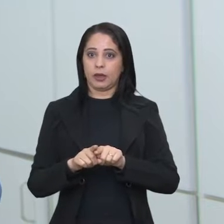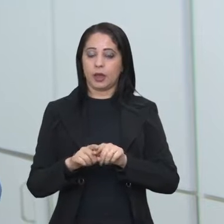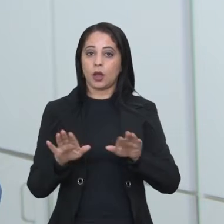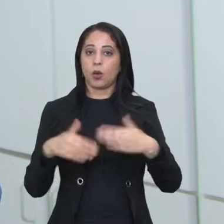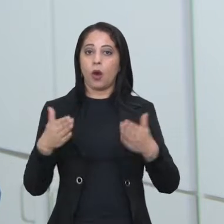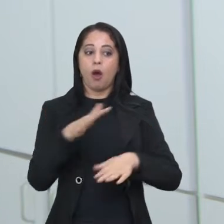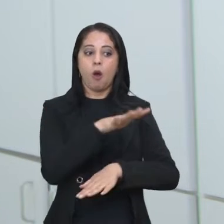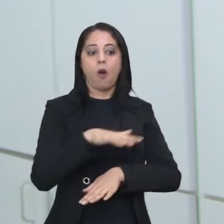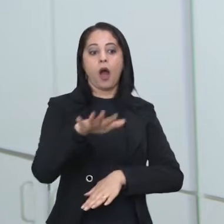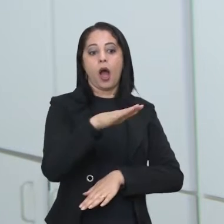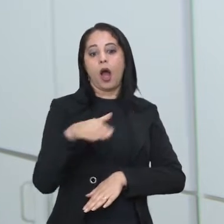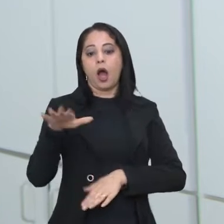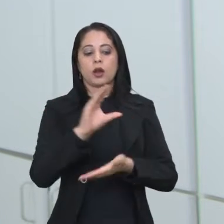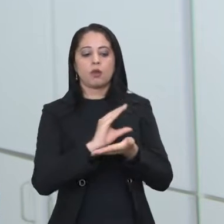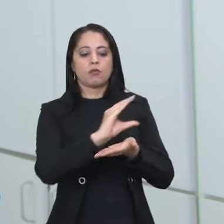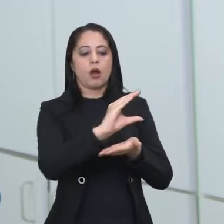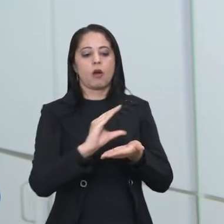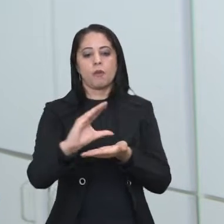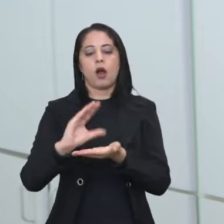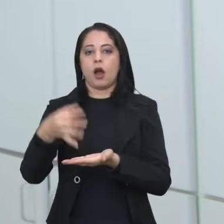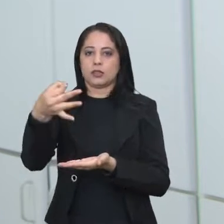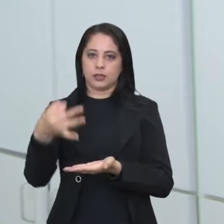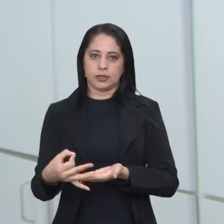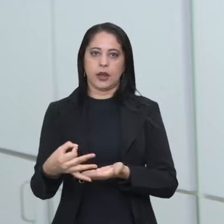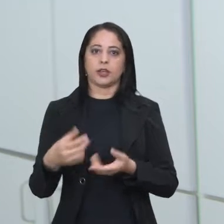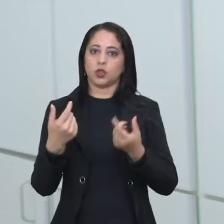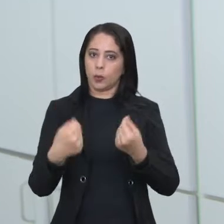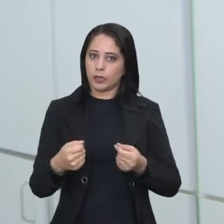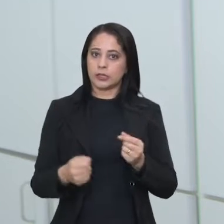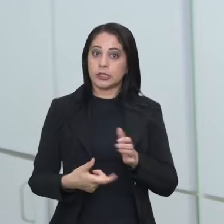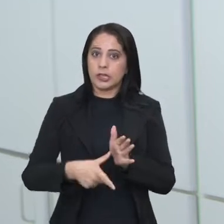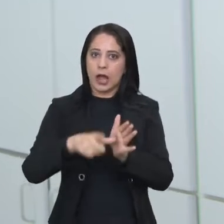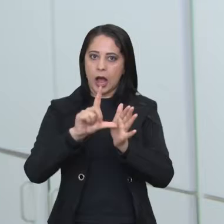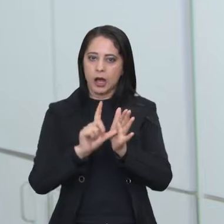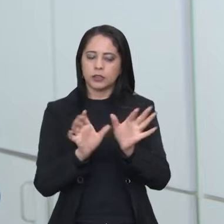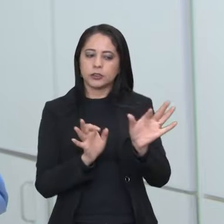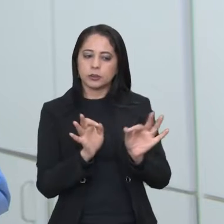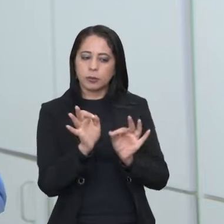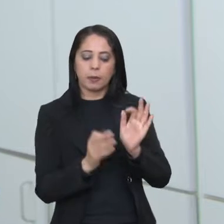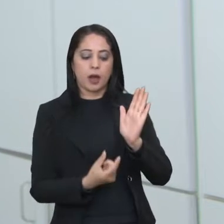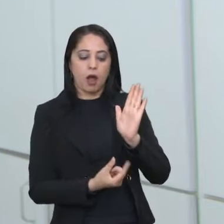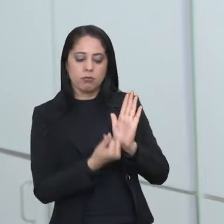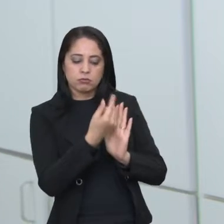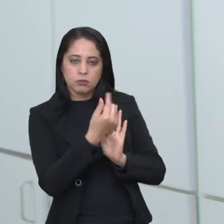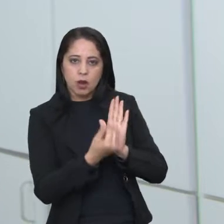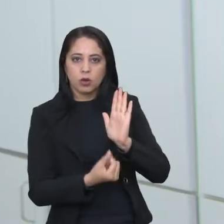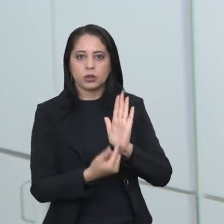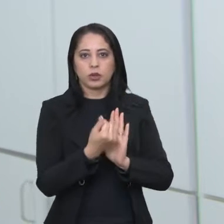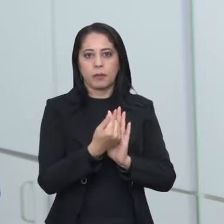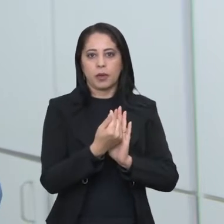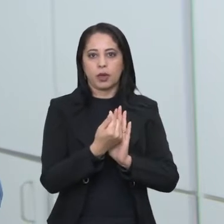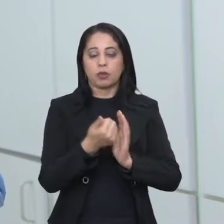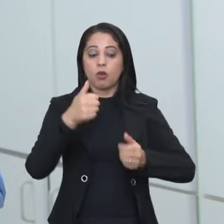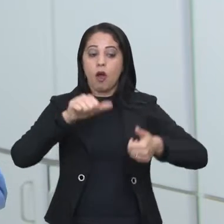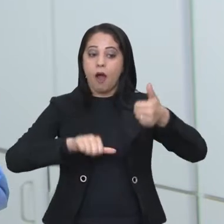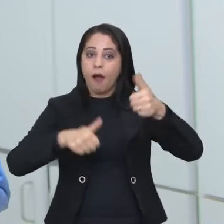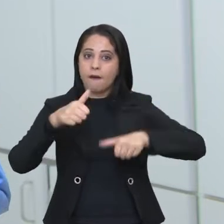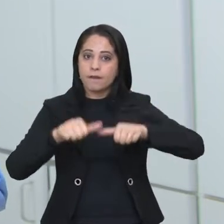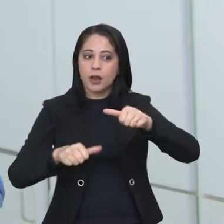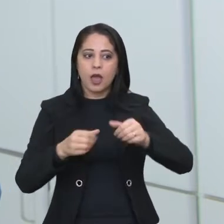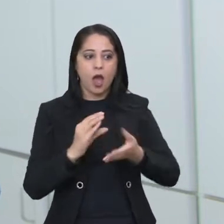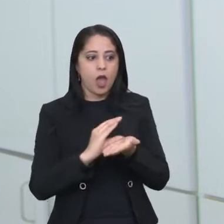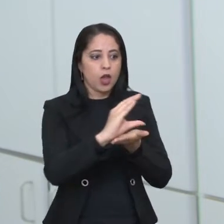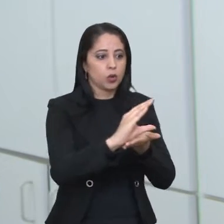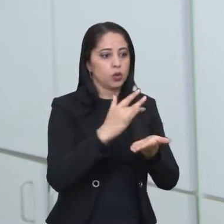deve receber esses investimentos necessários. Tem que ter orçamento público para custear as despesas